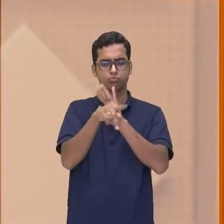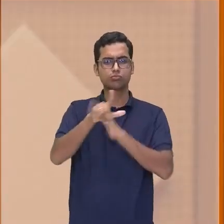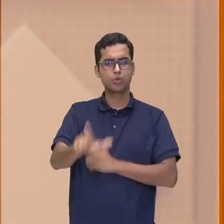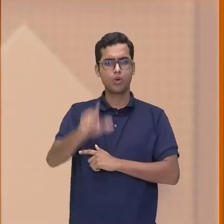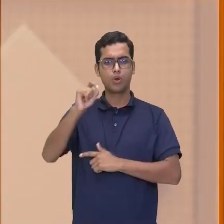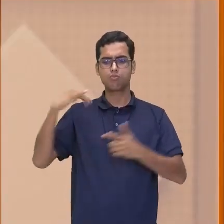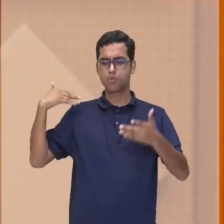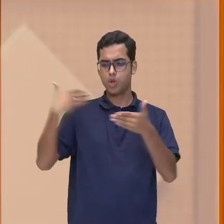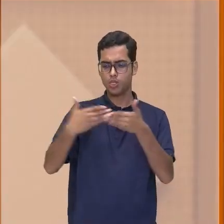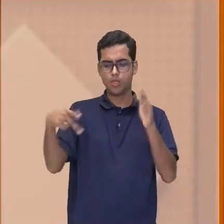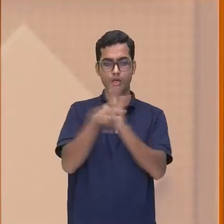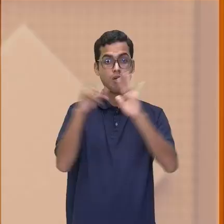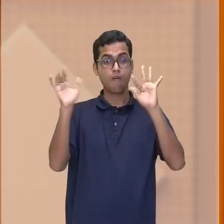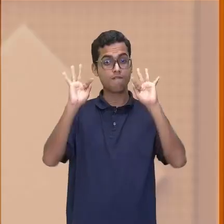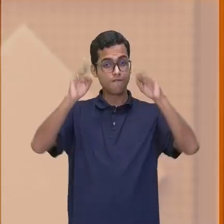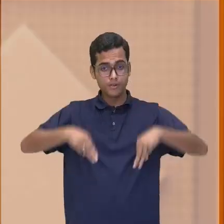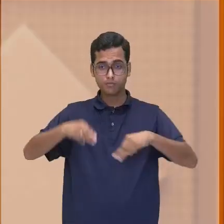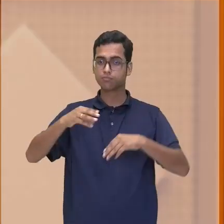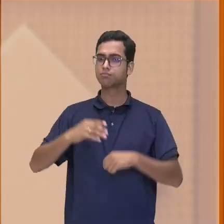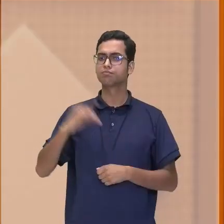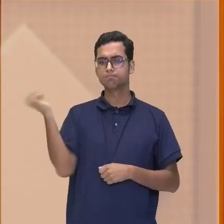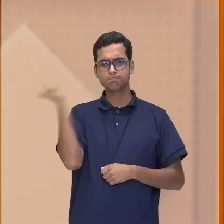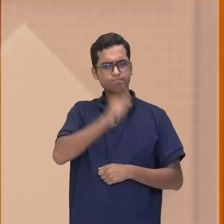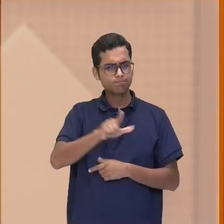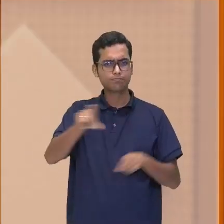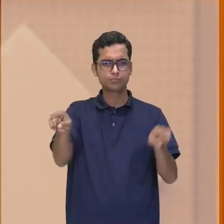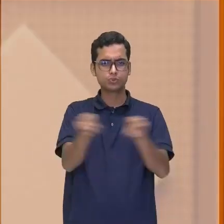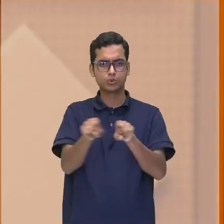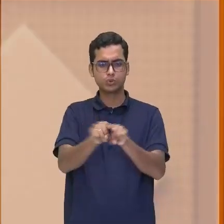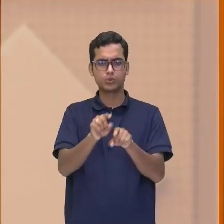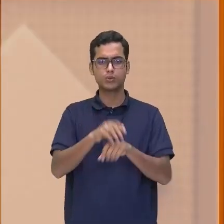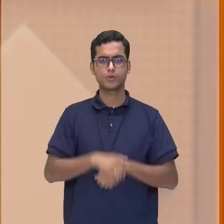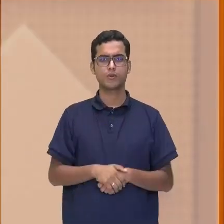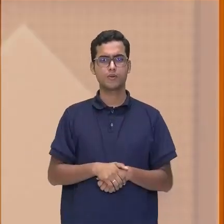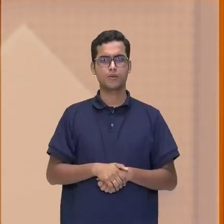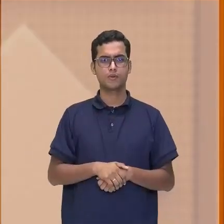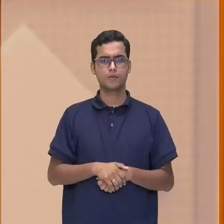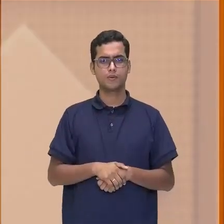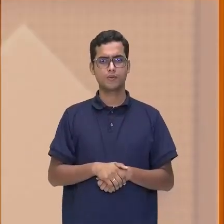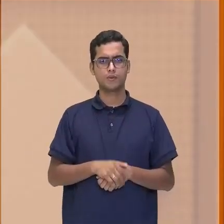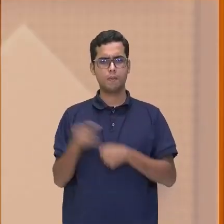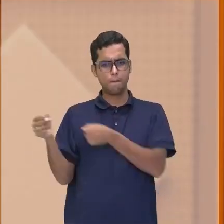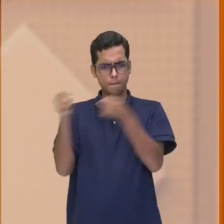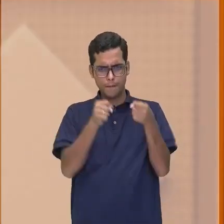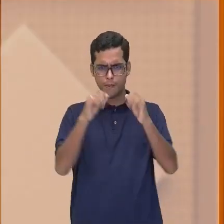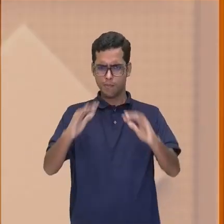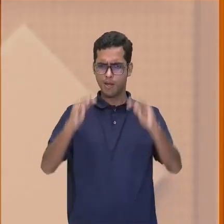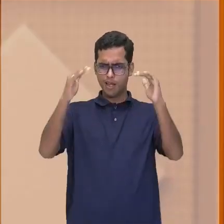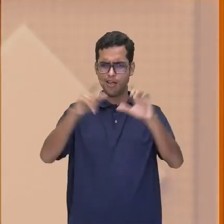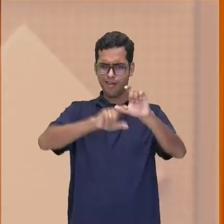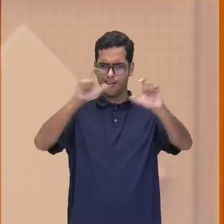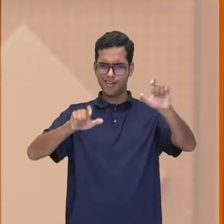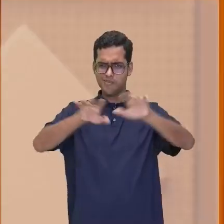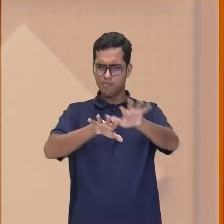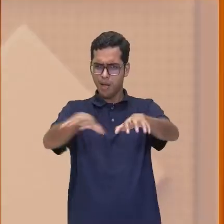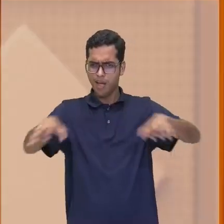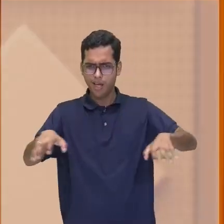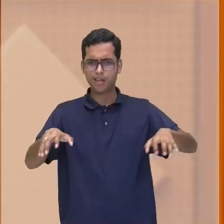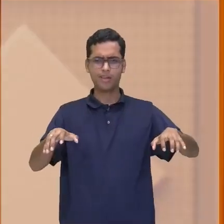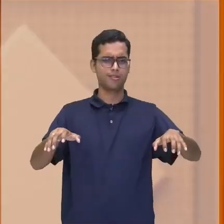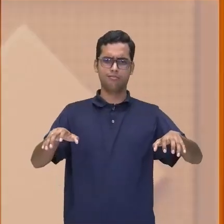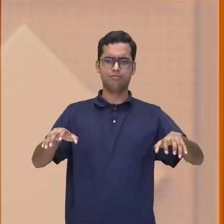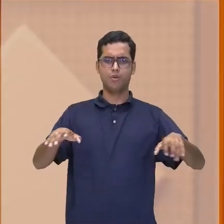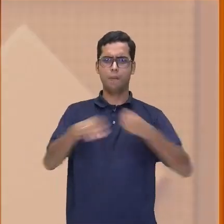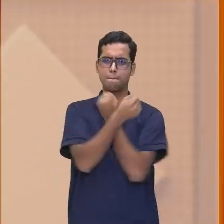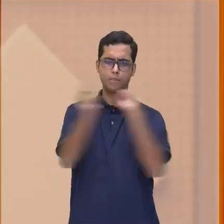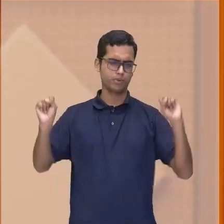o fim. Então, ele vai dizer que não há como se dividir essa independência, de delegar essa função